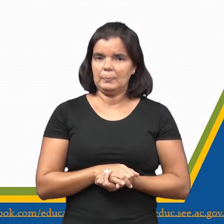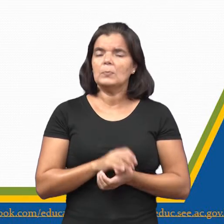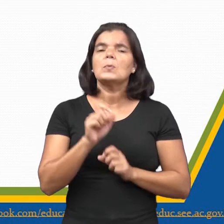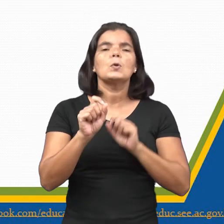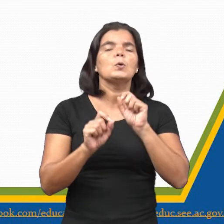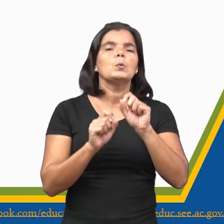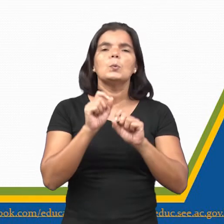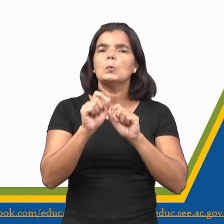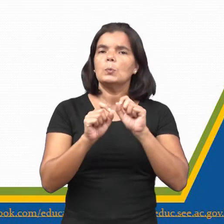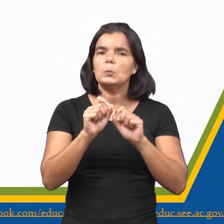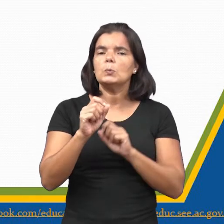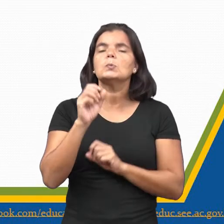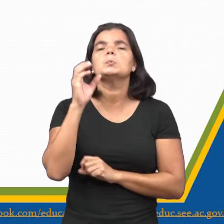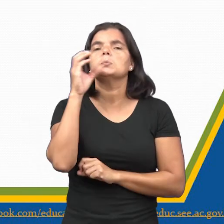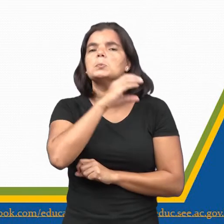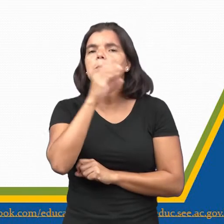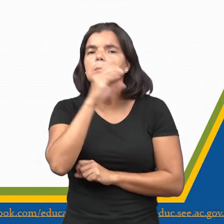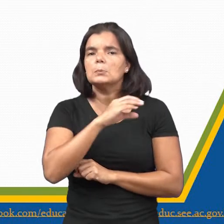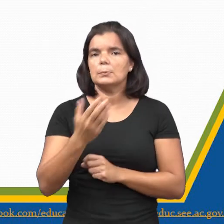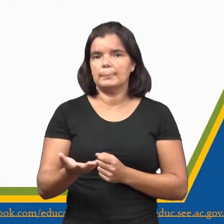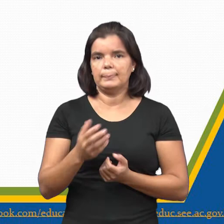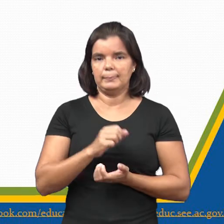O que foi rápido?